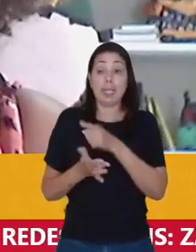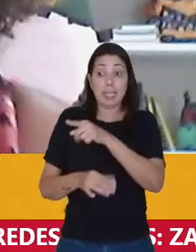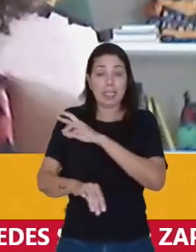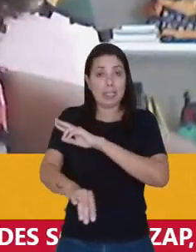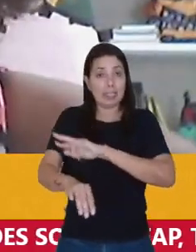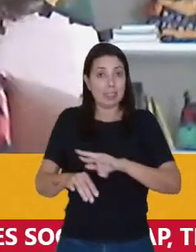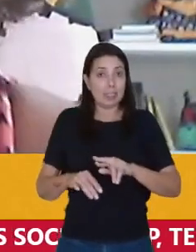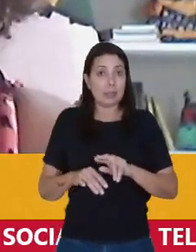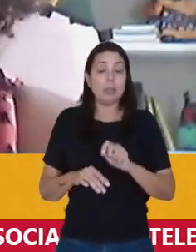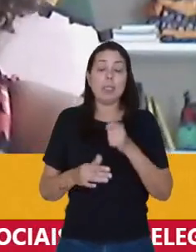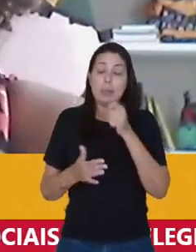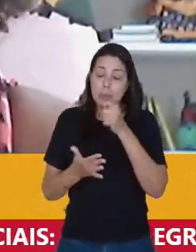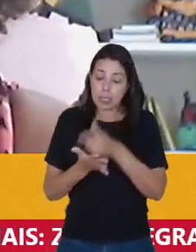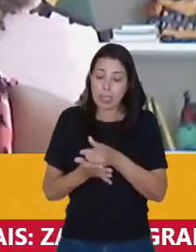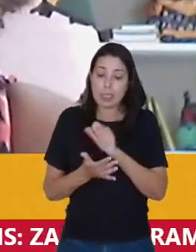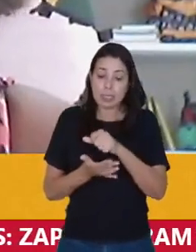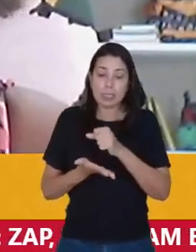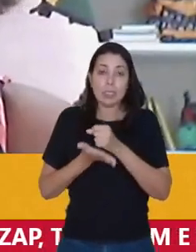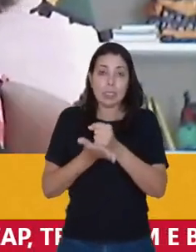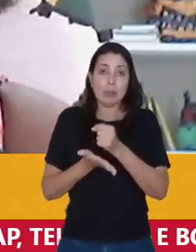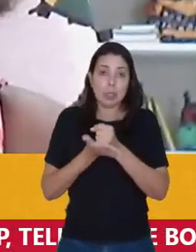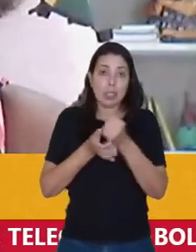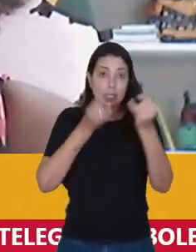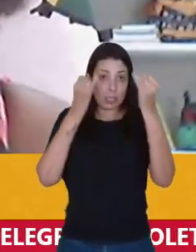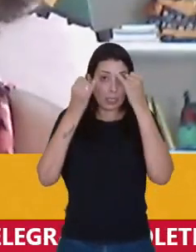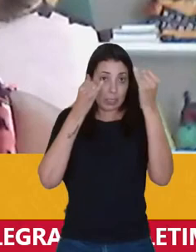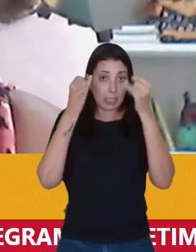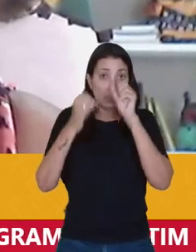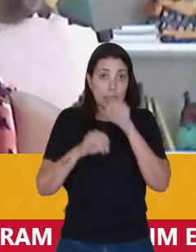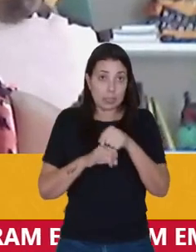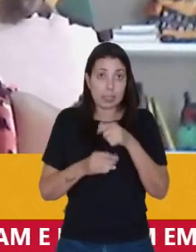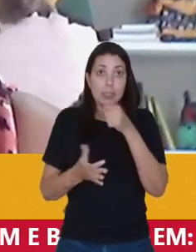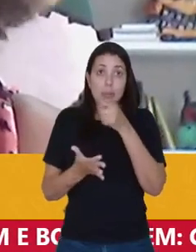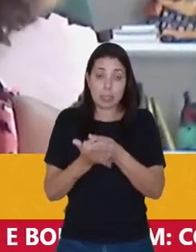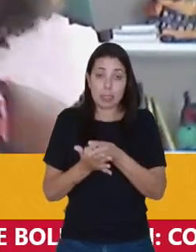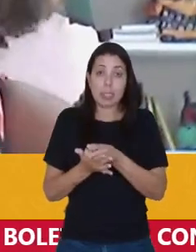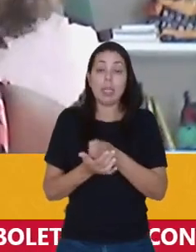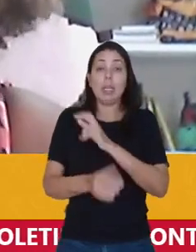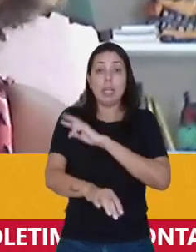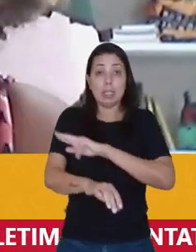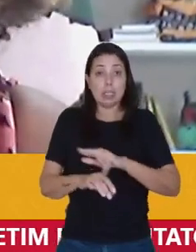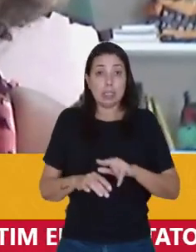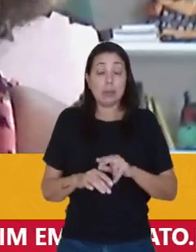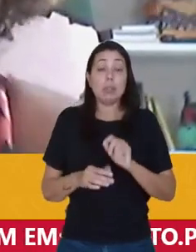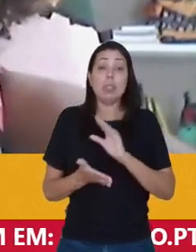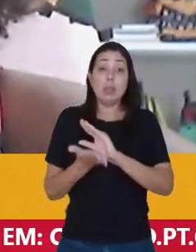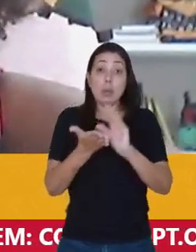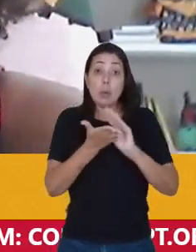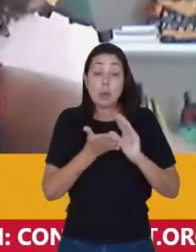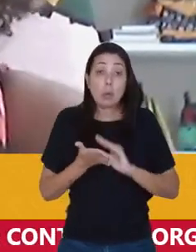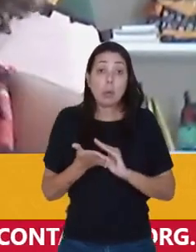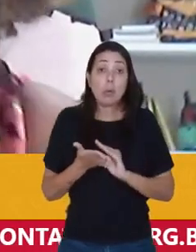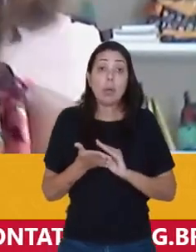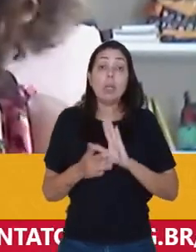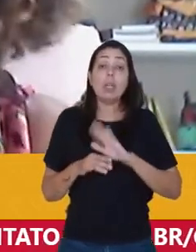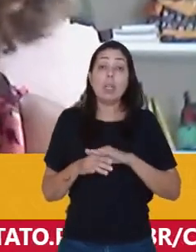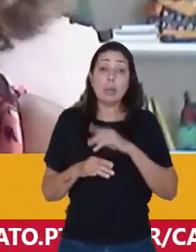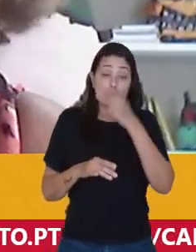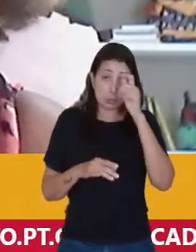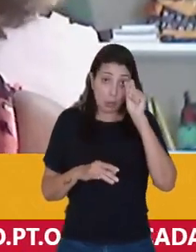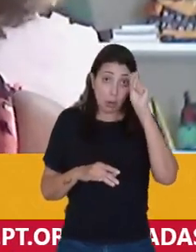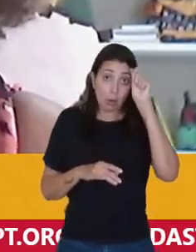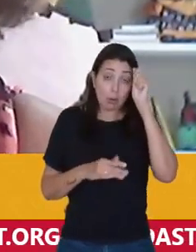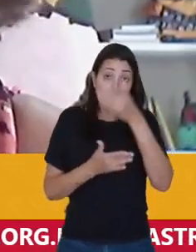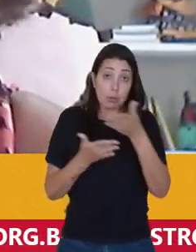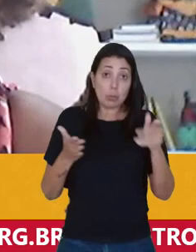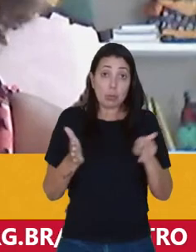racismo. E financiar e apoiar a ideia racista é financiar racismo. E o financiamento do racismo é uma coautoria